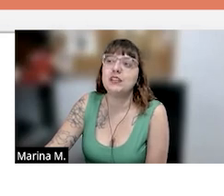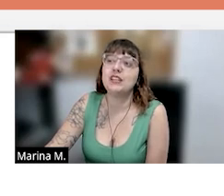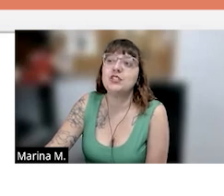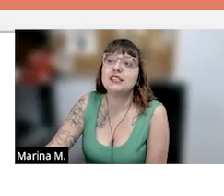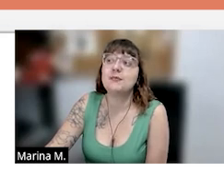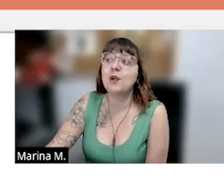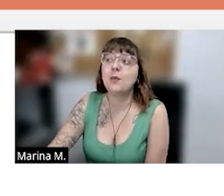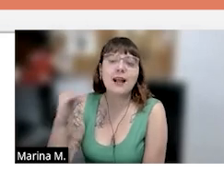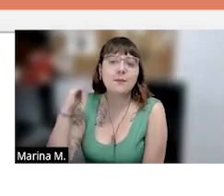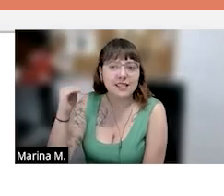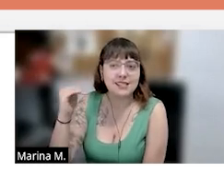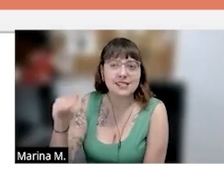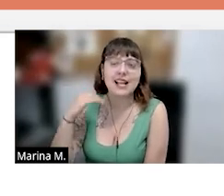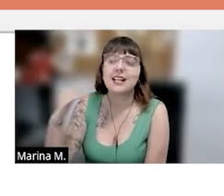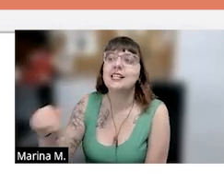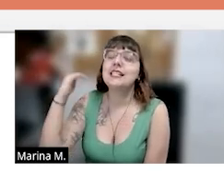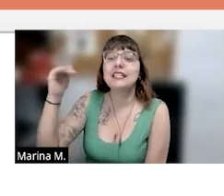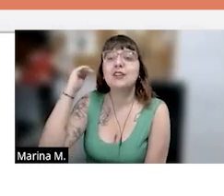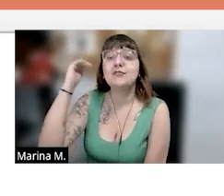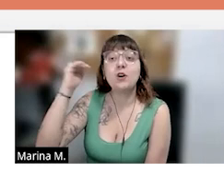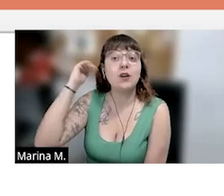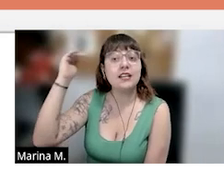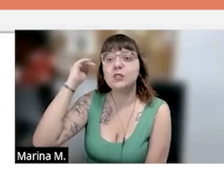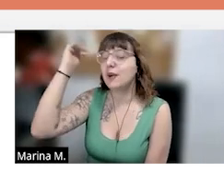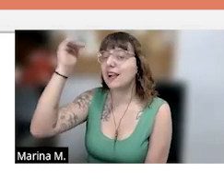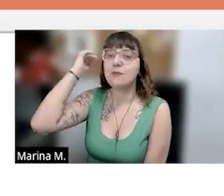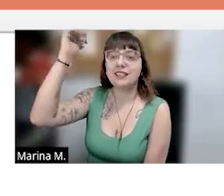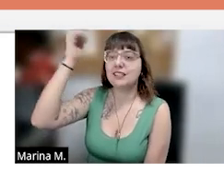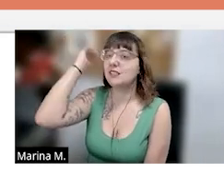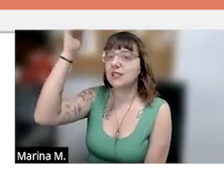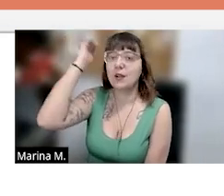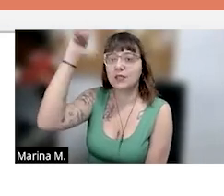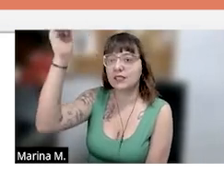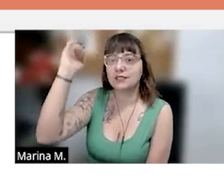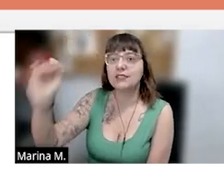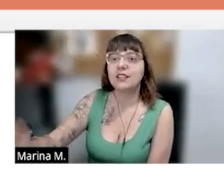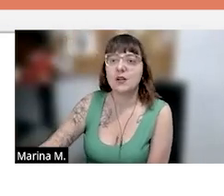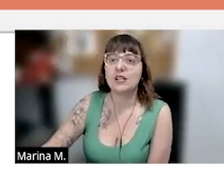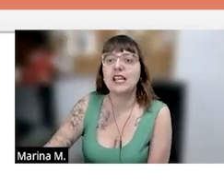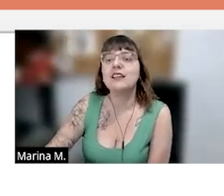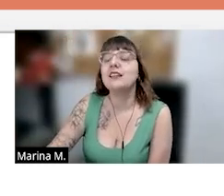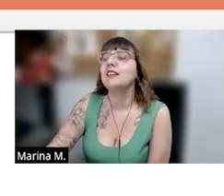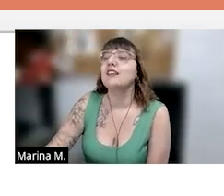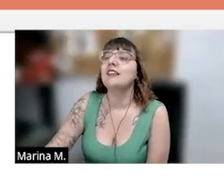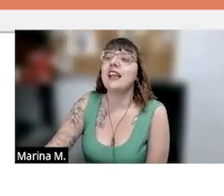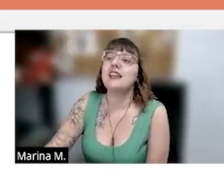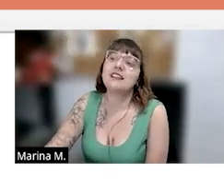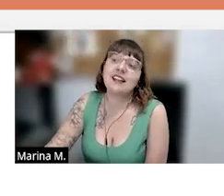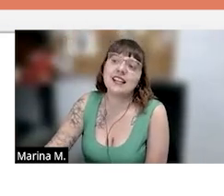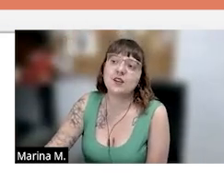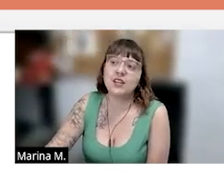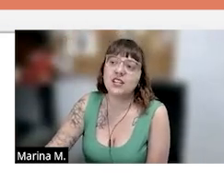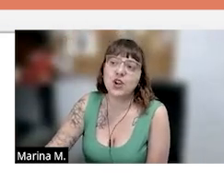o QGIS trabalha com camadas, tá? Então, ele vai colocando uma camada em cima da outra, ok? E